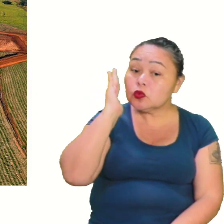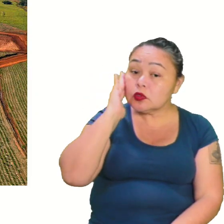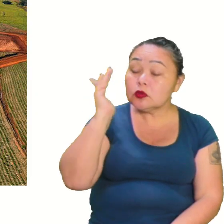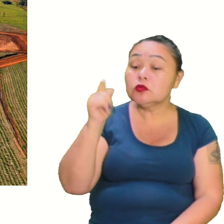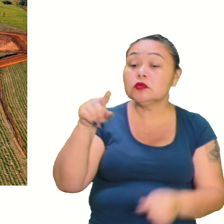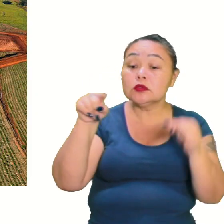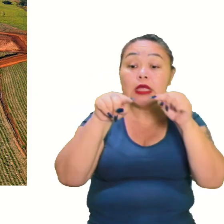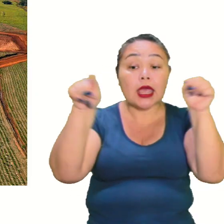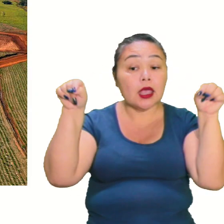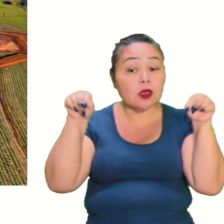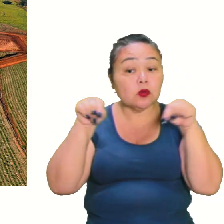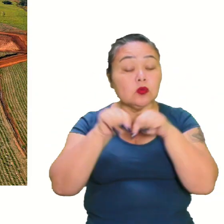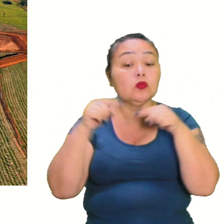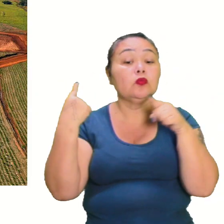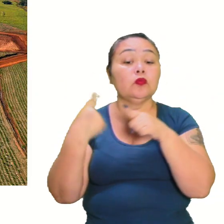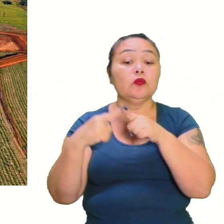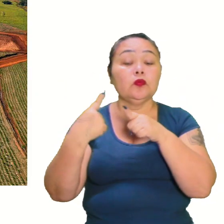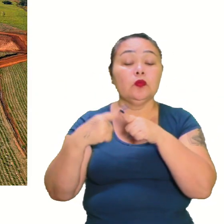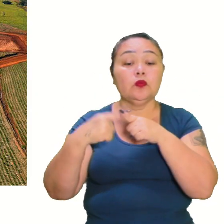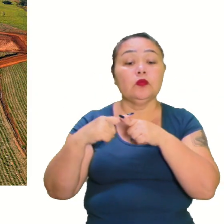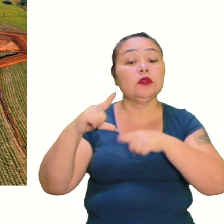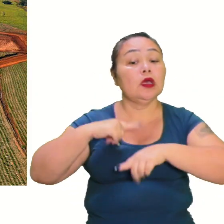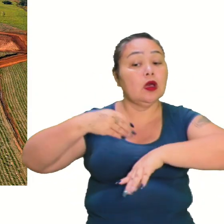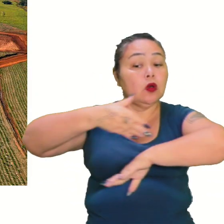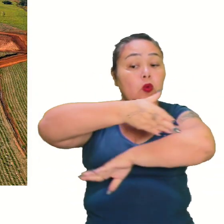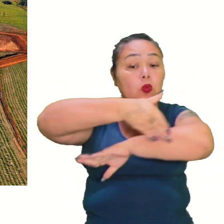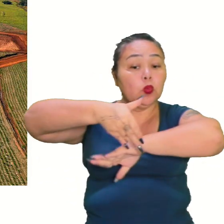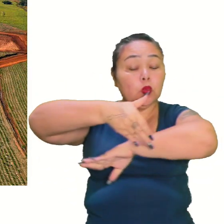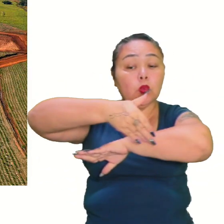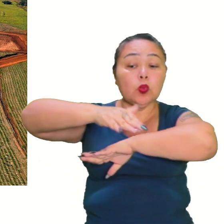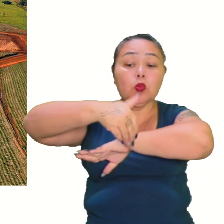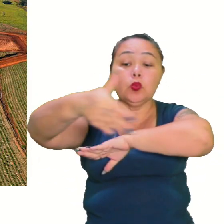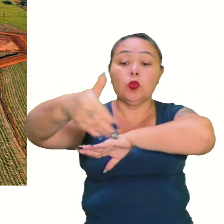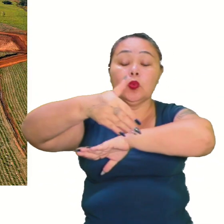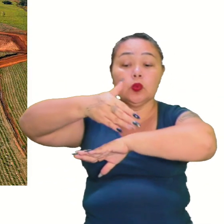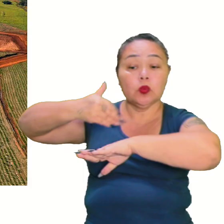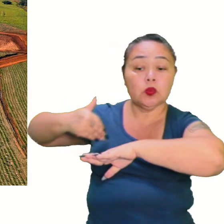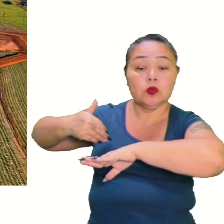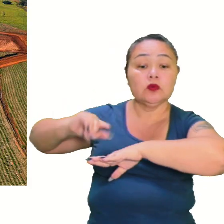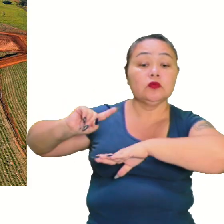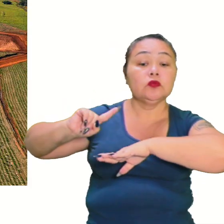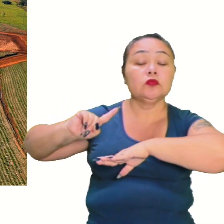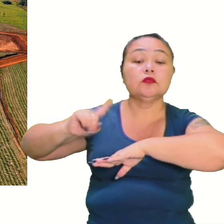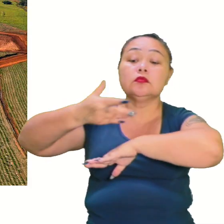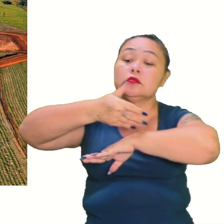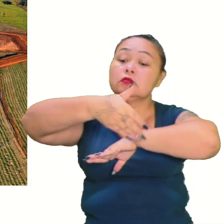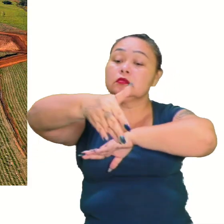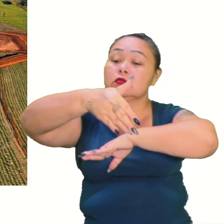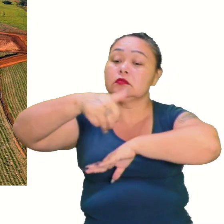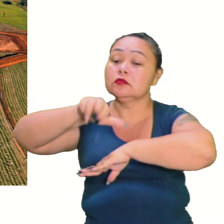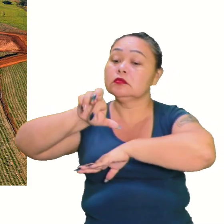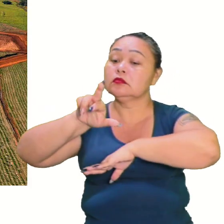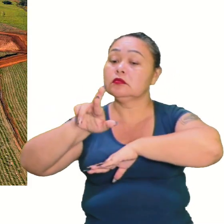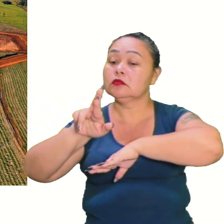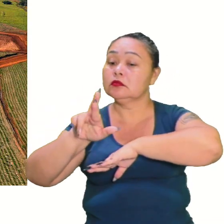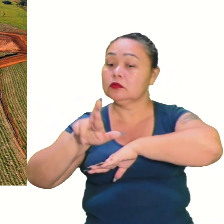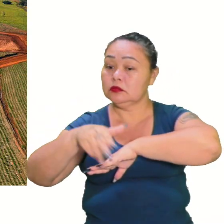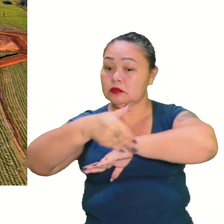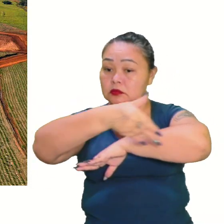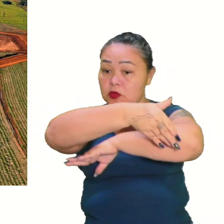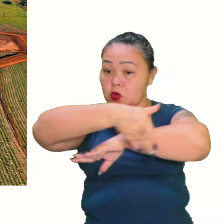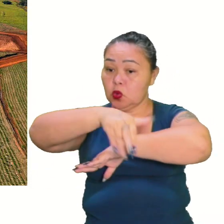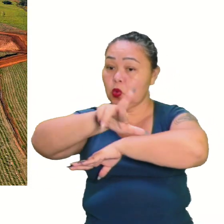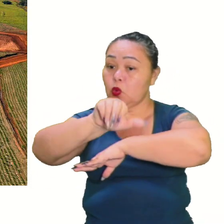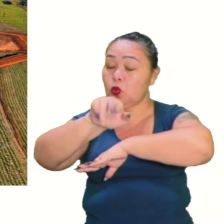o terreno, por quê? Porque existem as ruas. Professor, mas quem são essas ruas? Essas ruas